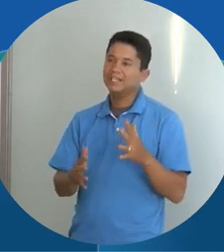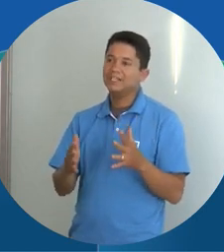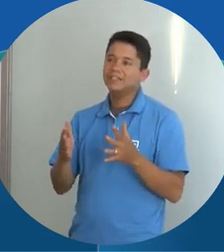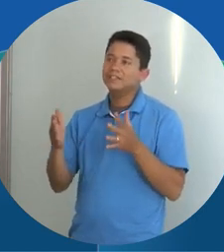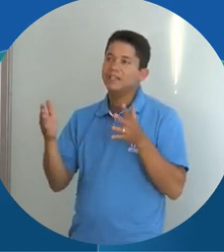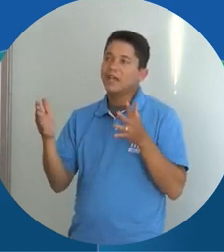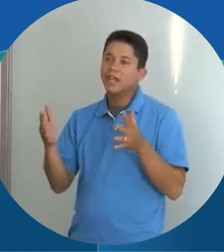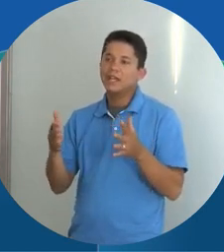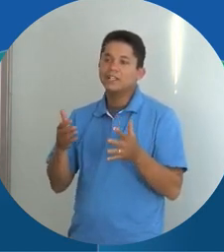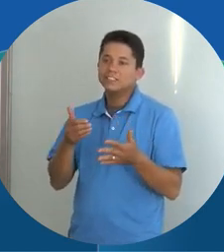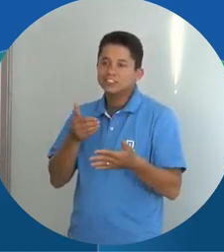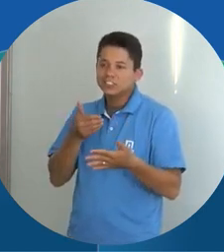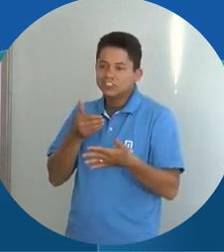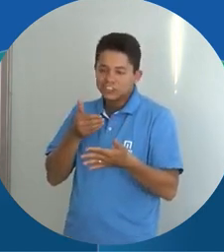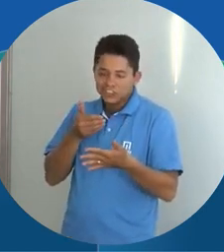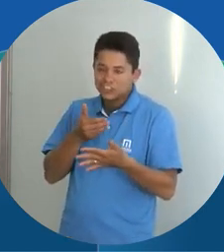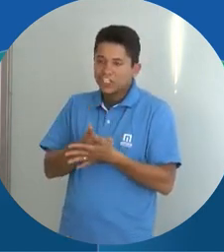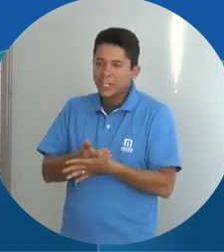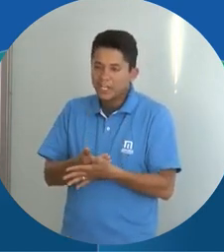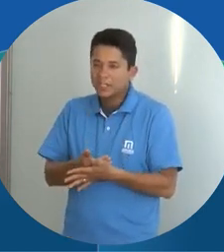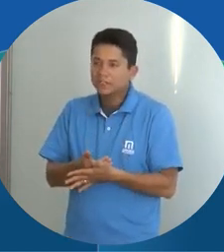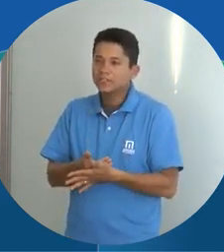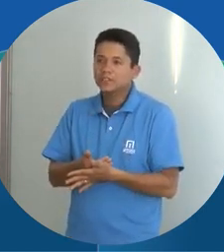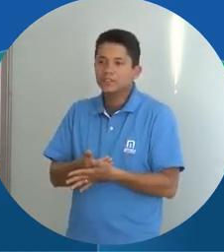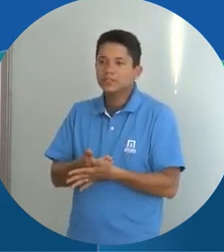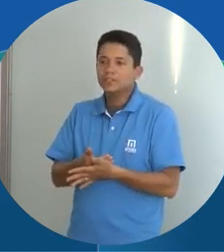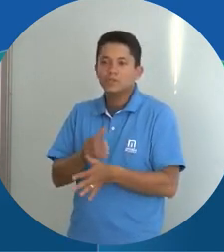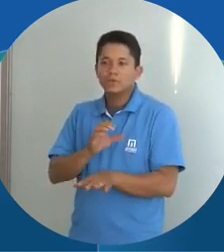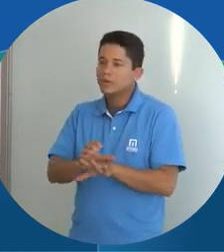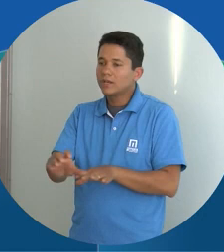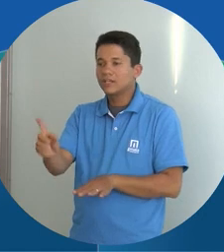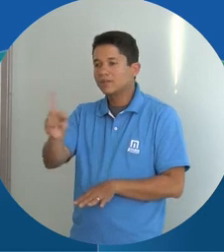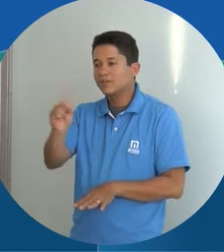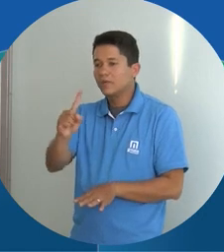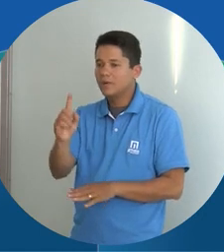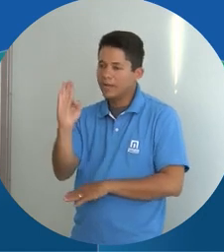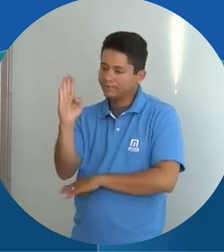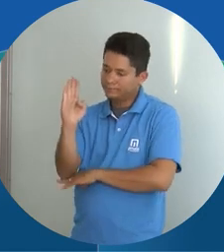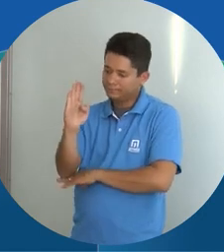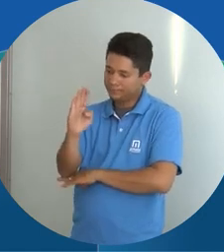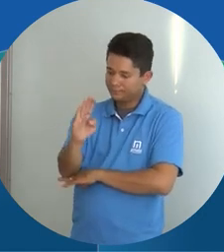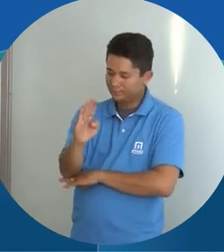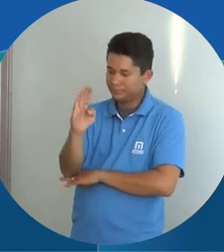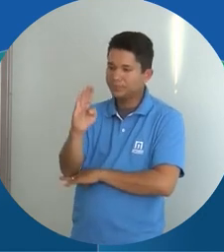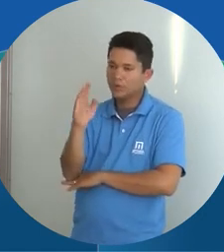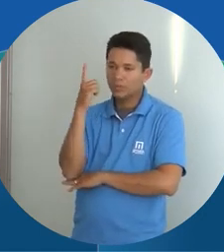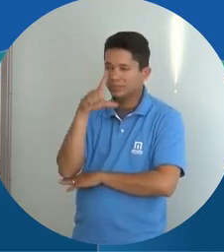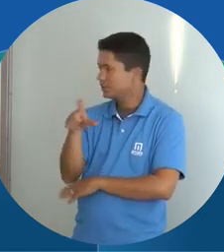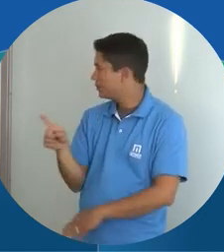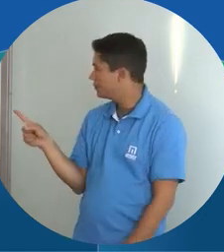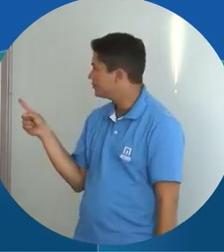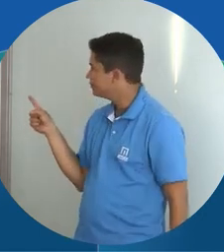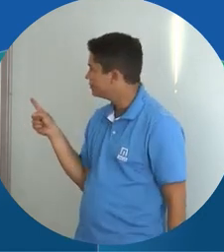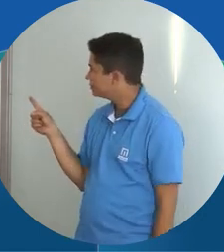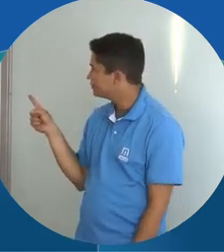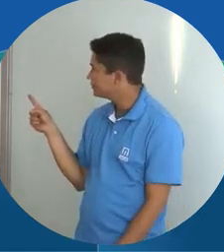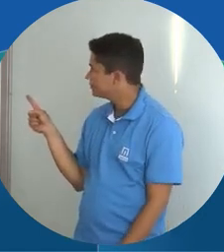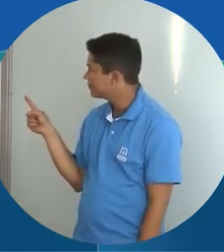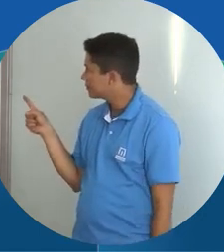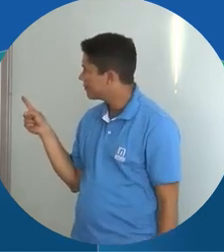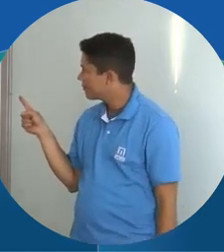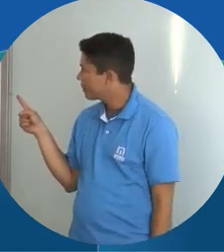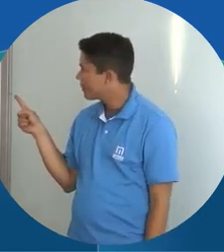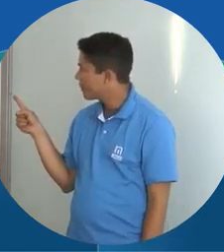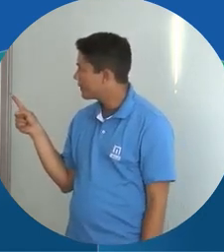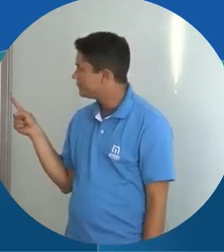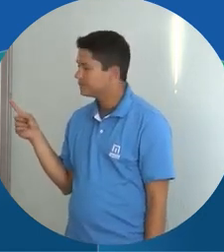a pegar no concreto. Então, a gente conseguiu inclinar as extremidades. Observe que os cantos não são inclinados,